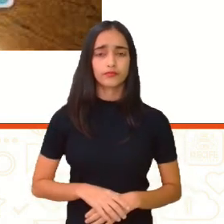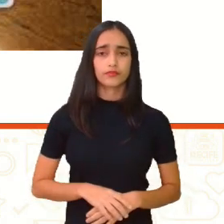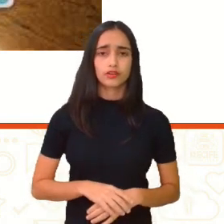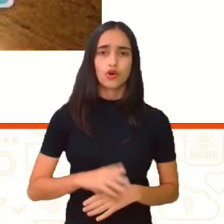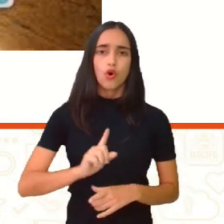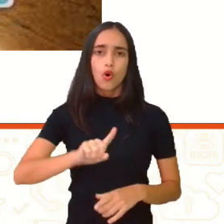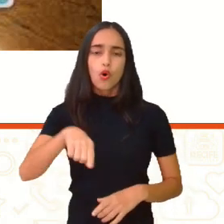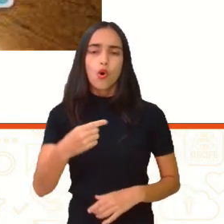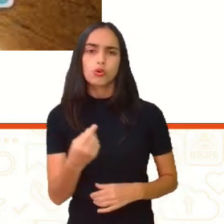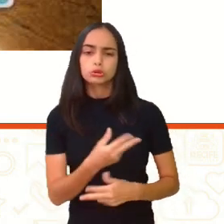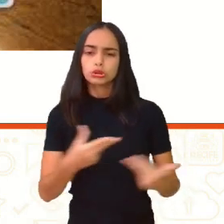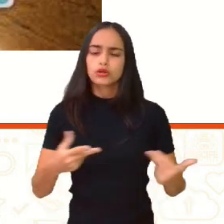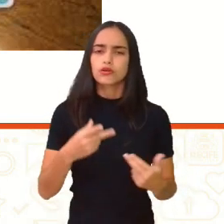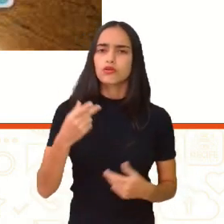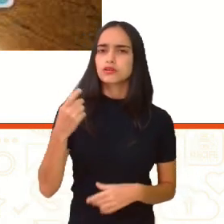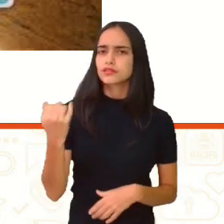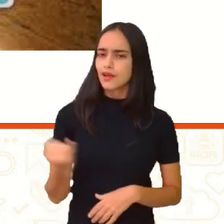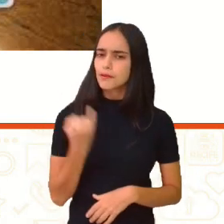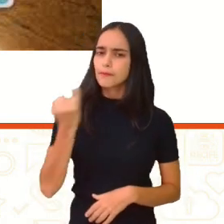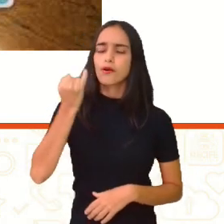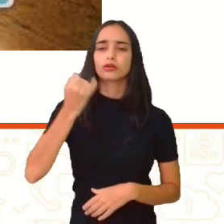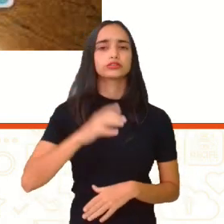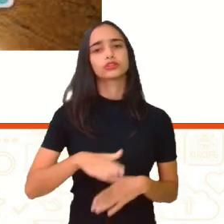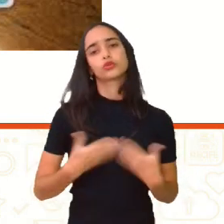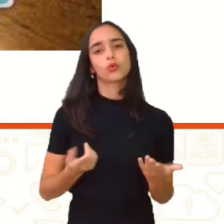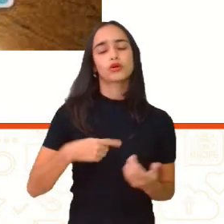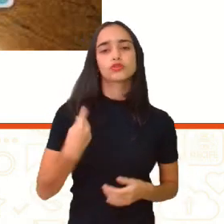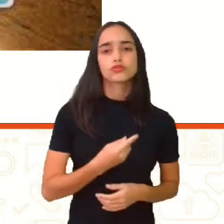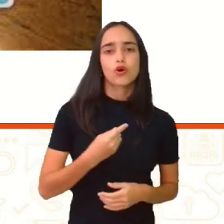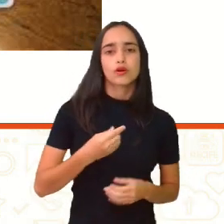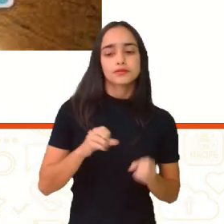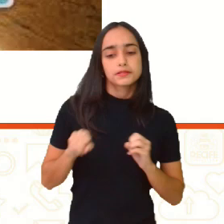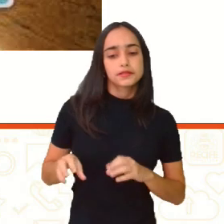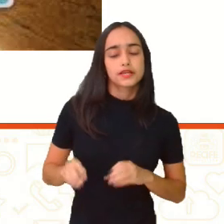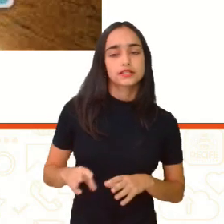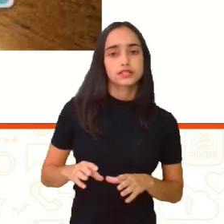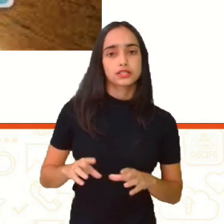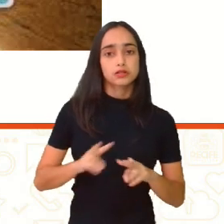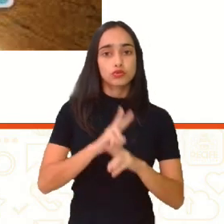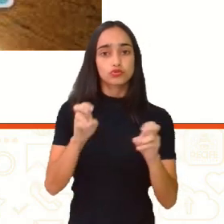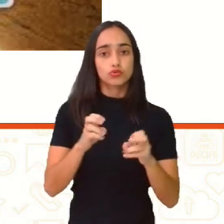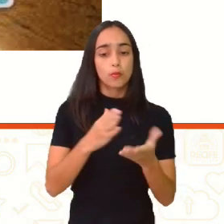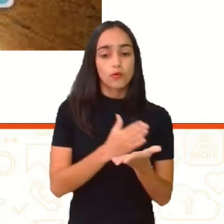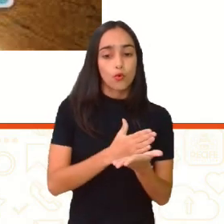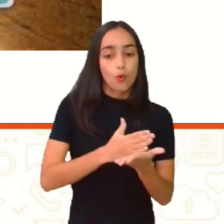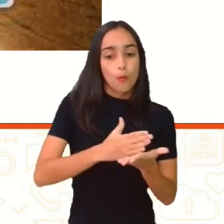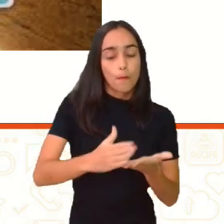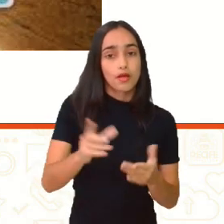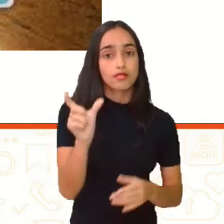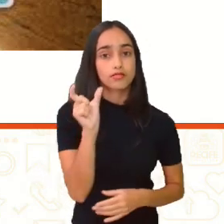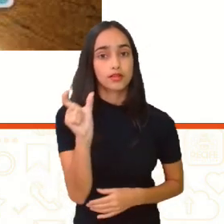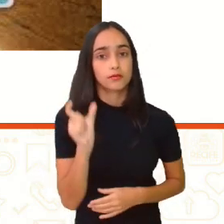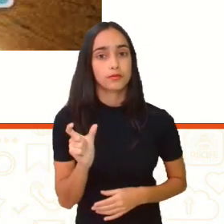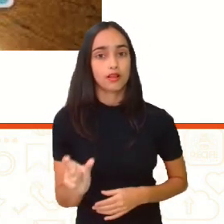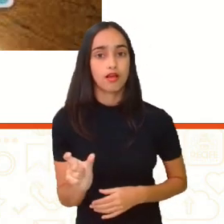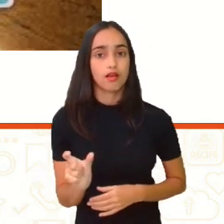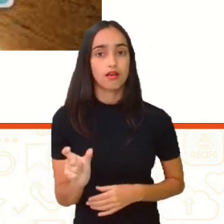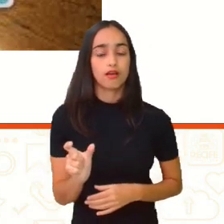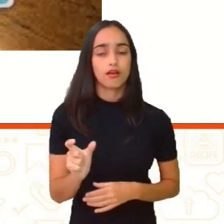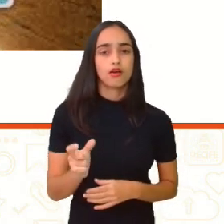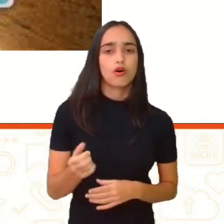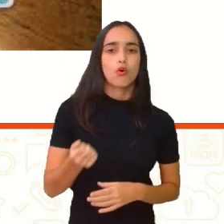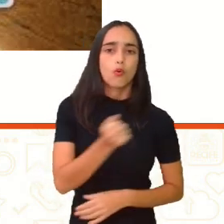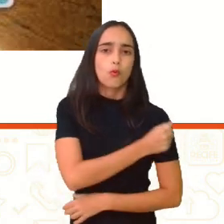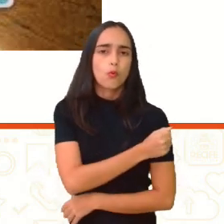gente trabalha o início da palavra, o final da palavra, o estudante ele vai atribuindo um significado a